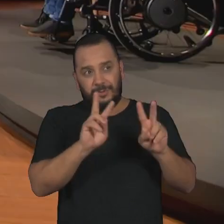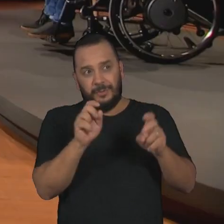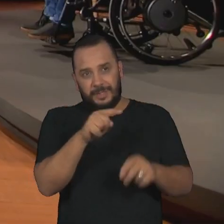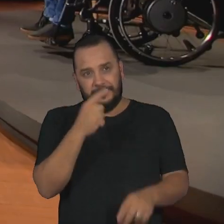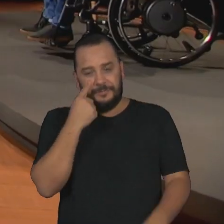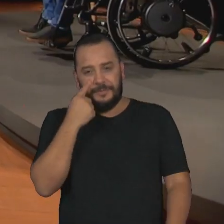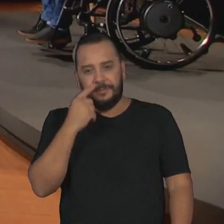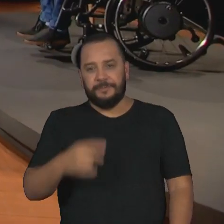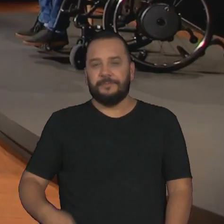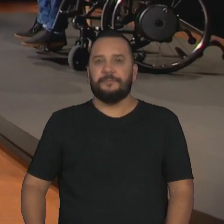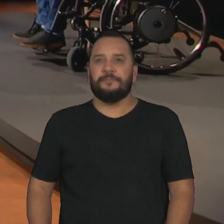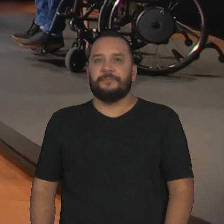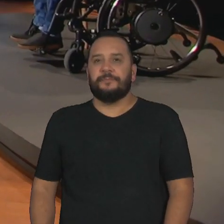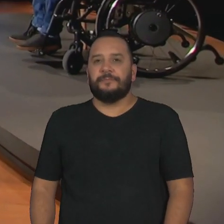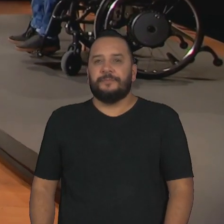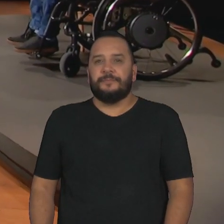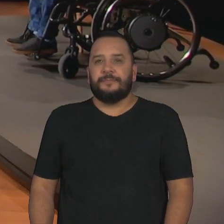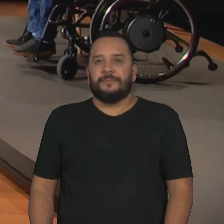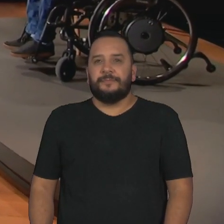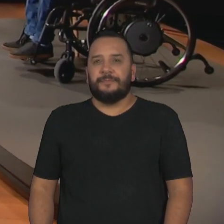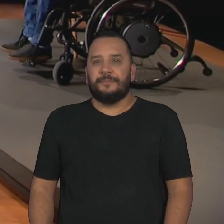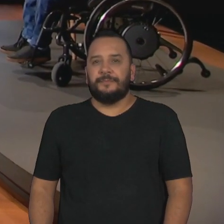assunto.